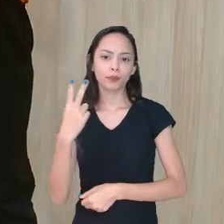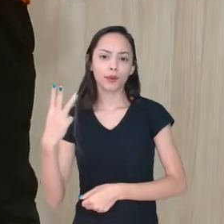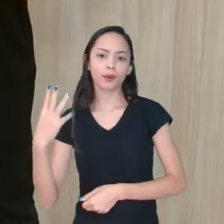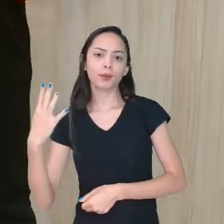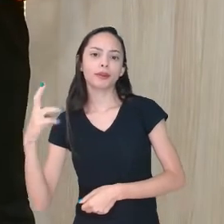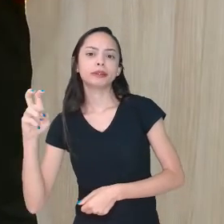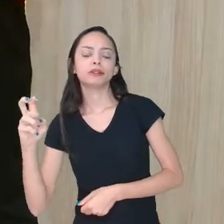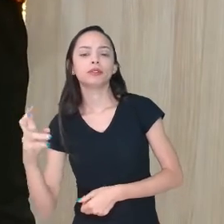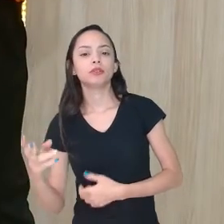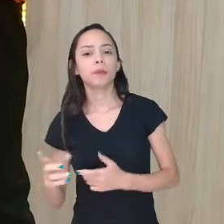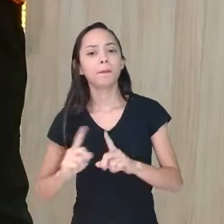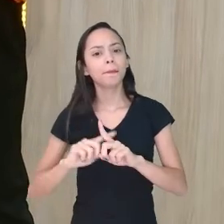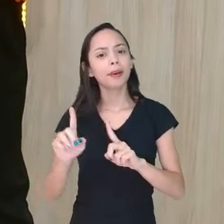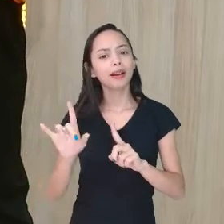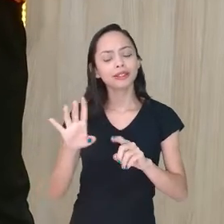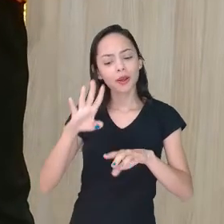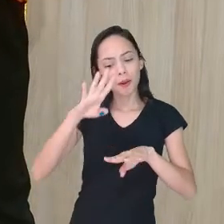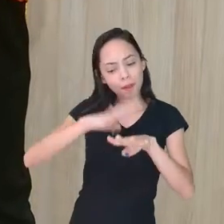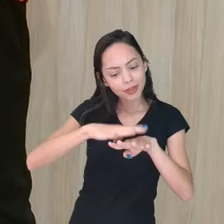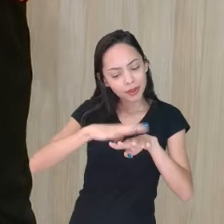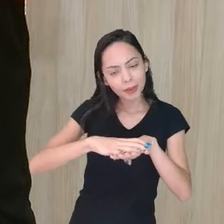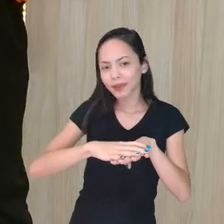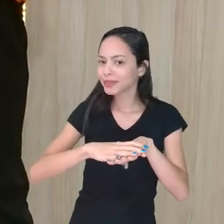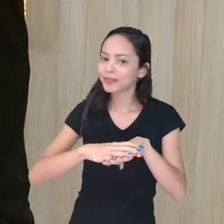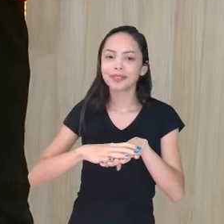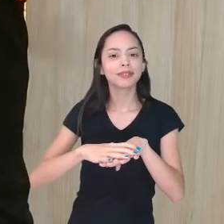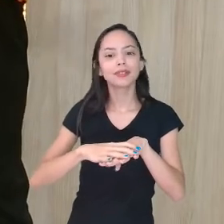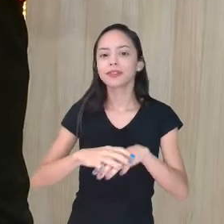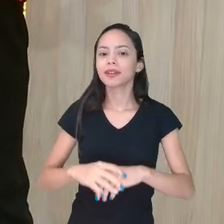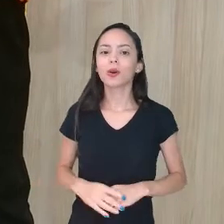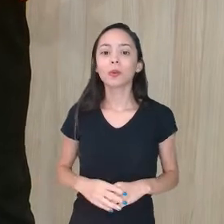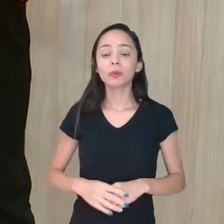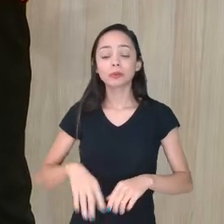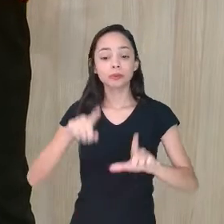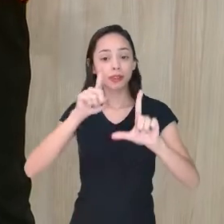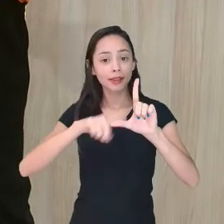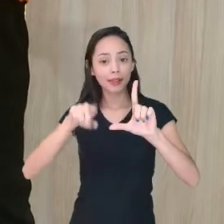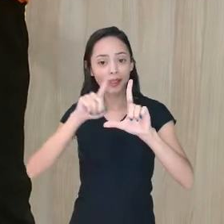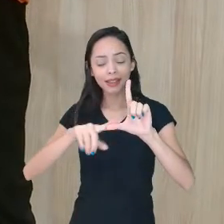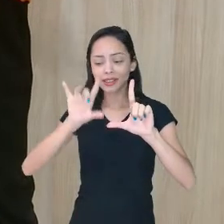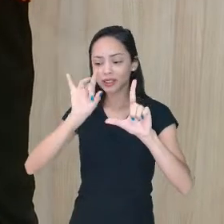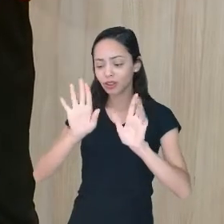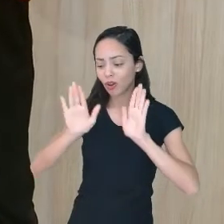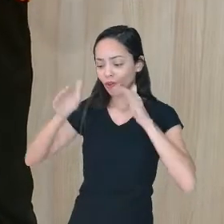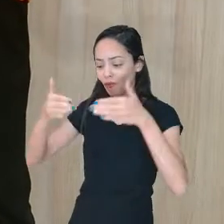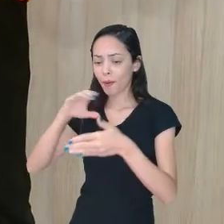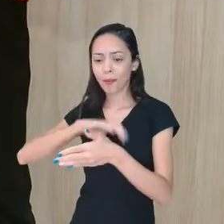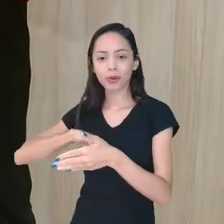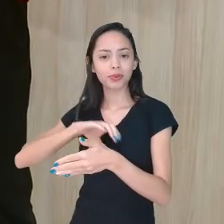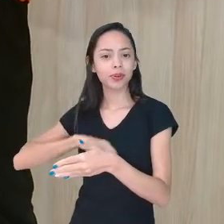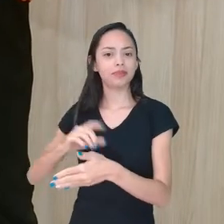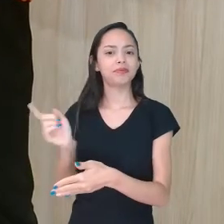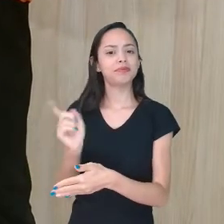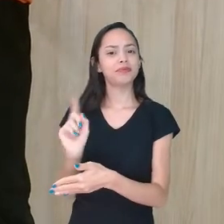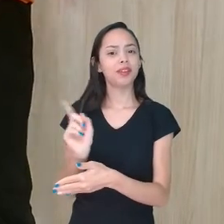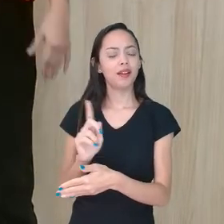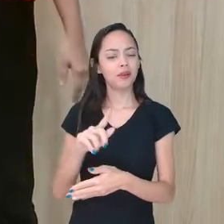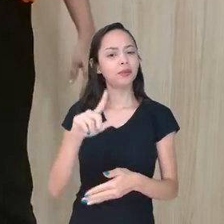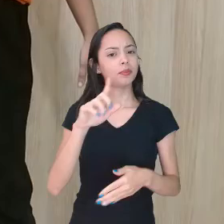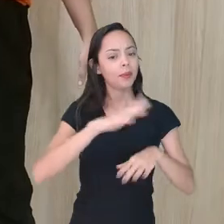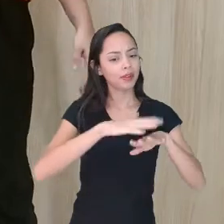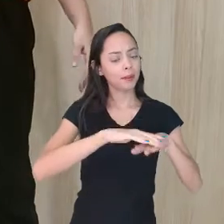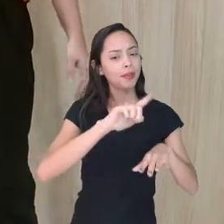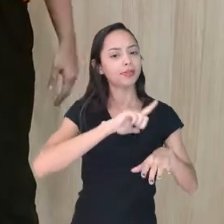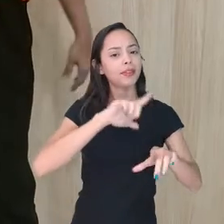não serve só para matemática, certo? Assim como as letras não servem só para o português. Há letras na